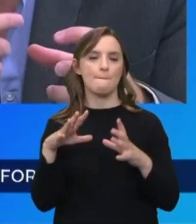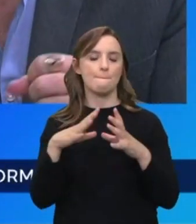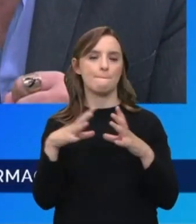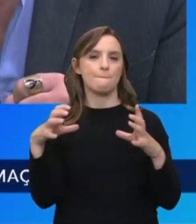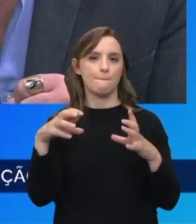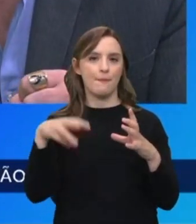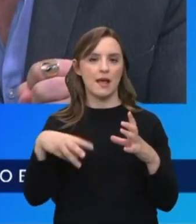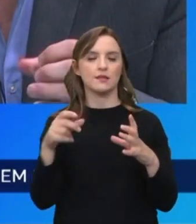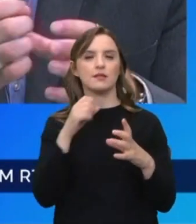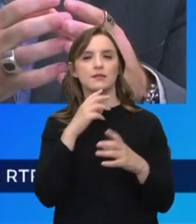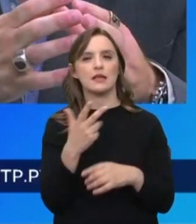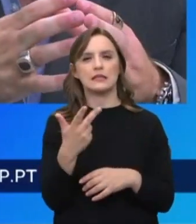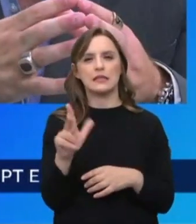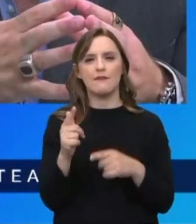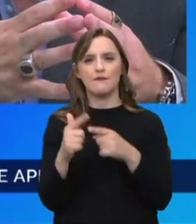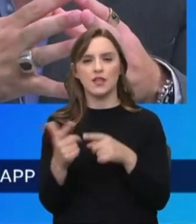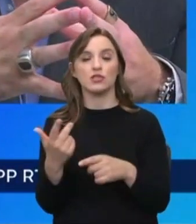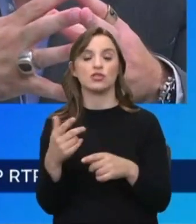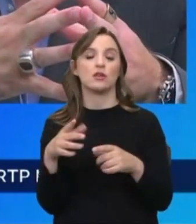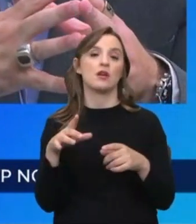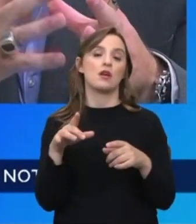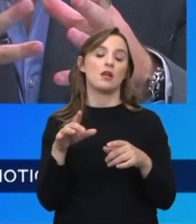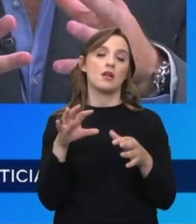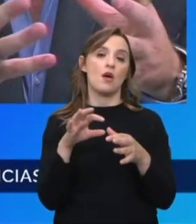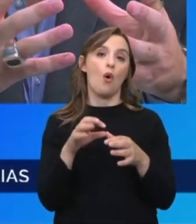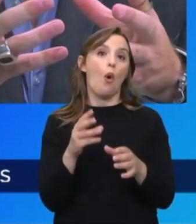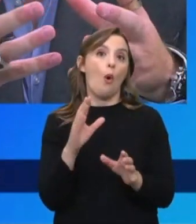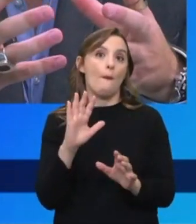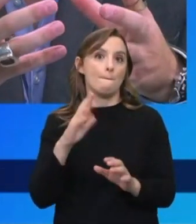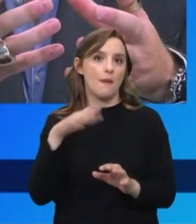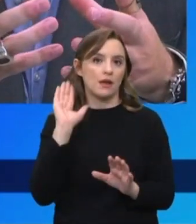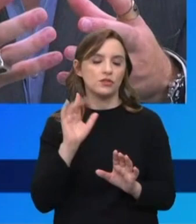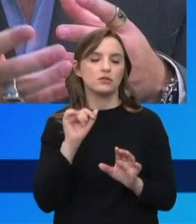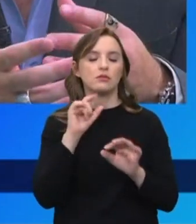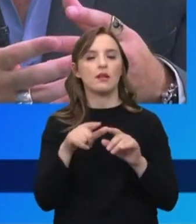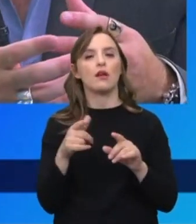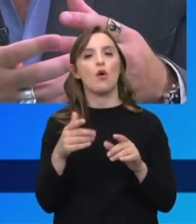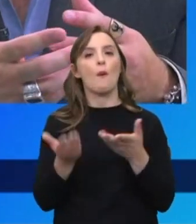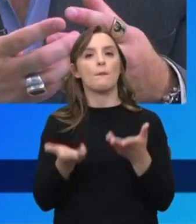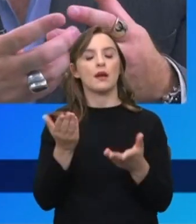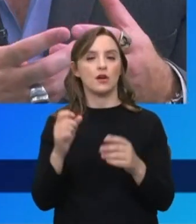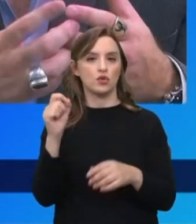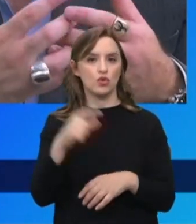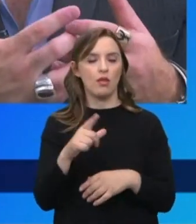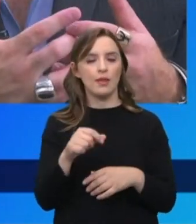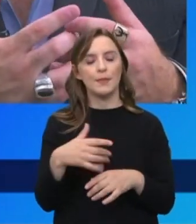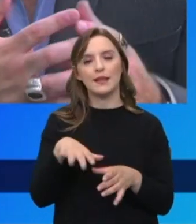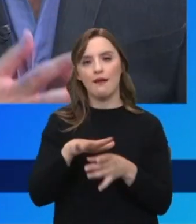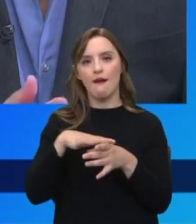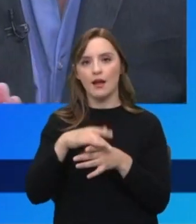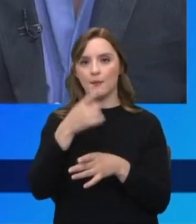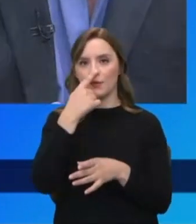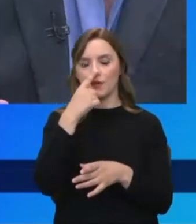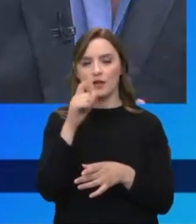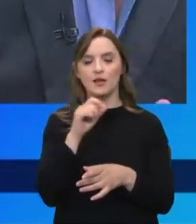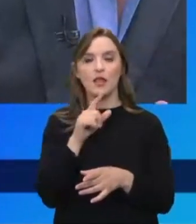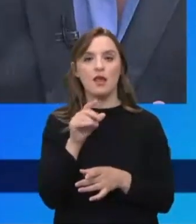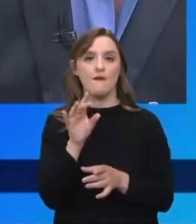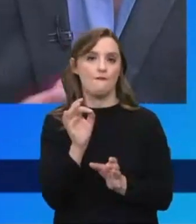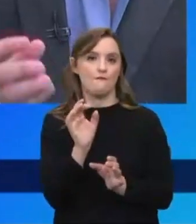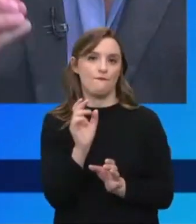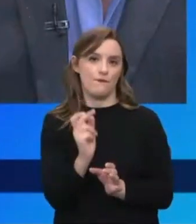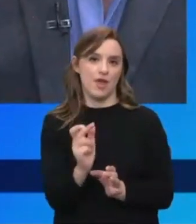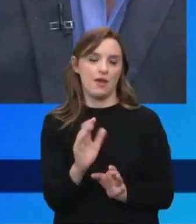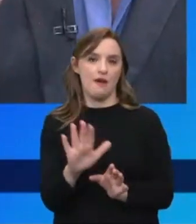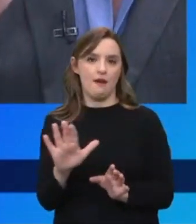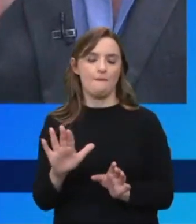de vezes a massa do nosso Sol, e se calhar também tem alguns sítios preferenciais onde moram. Há algum tempo que nós